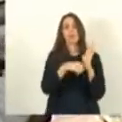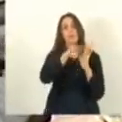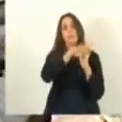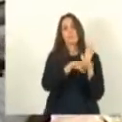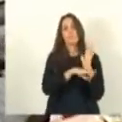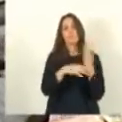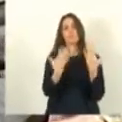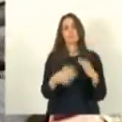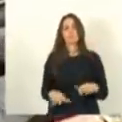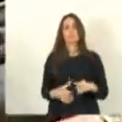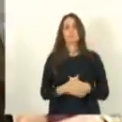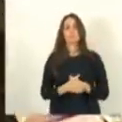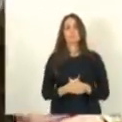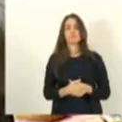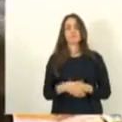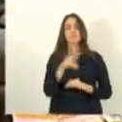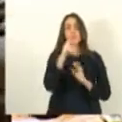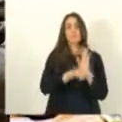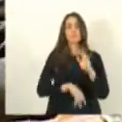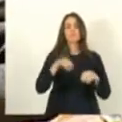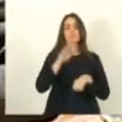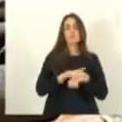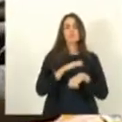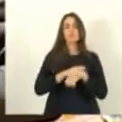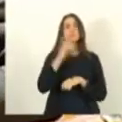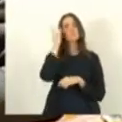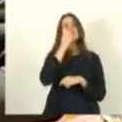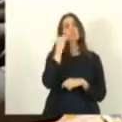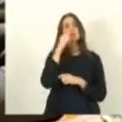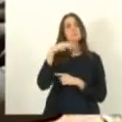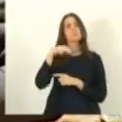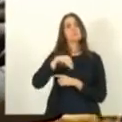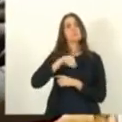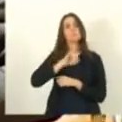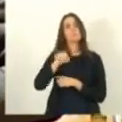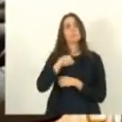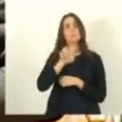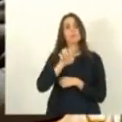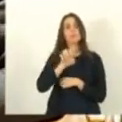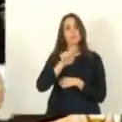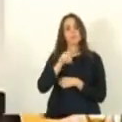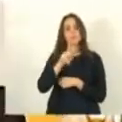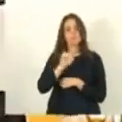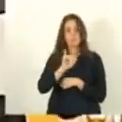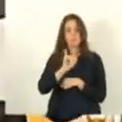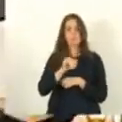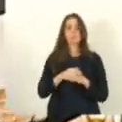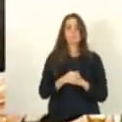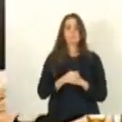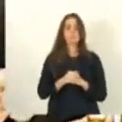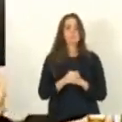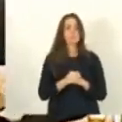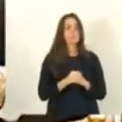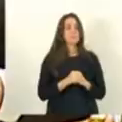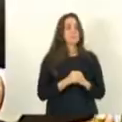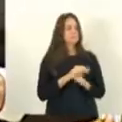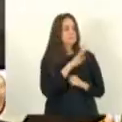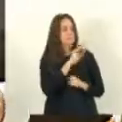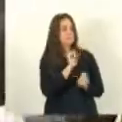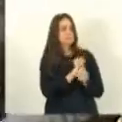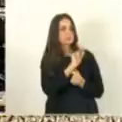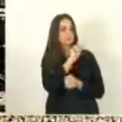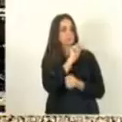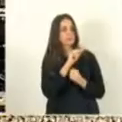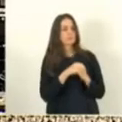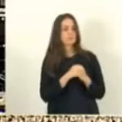É um projeto do deputado Sérgio Majeski, que trata sobre... Deputado Gandini, só para a gente ter um